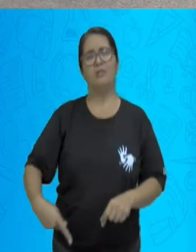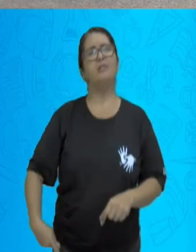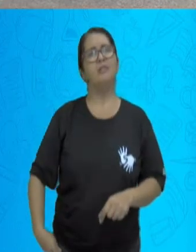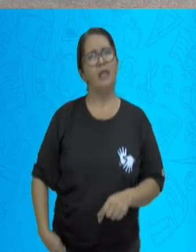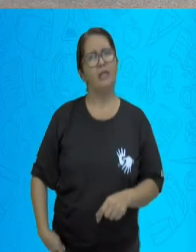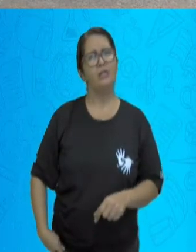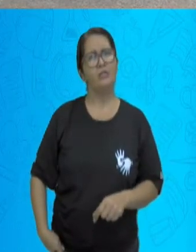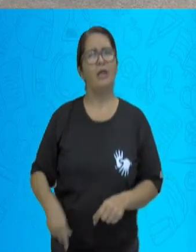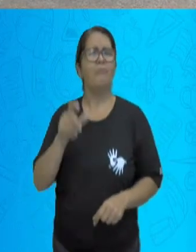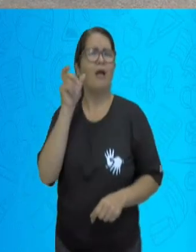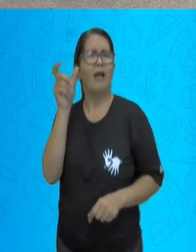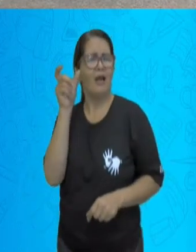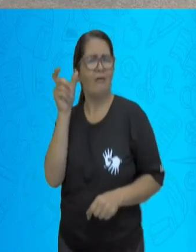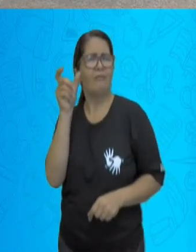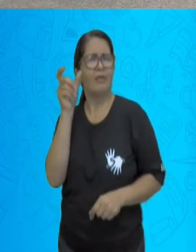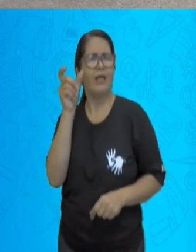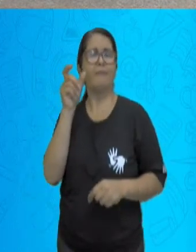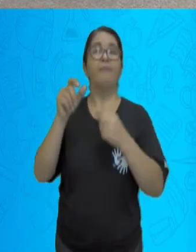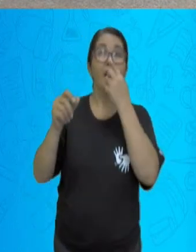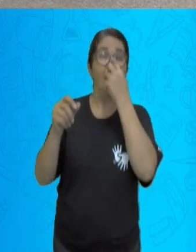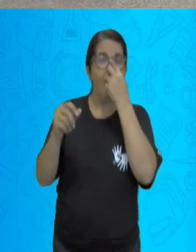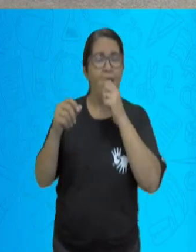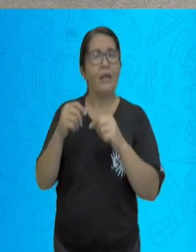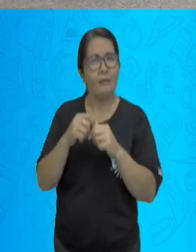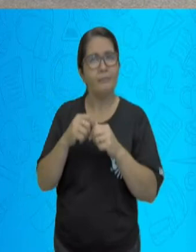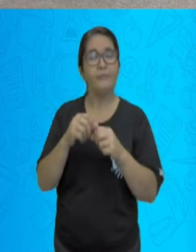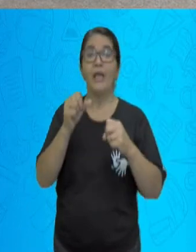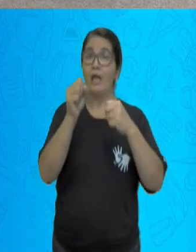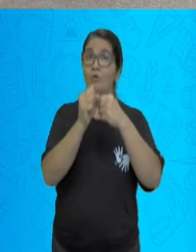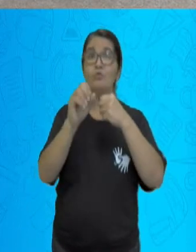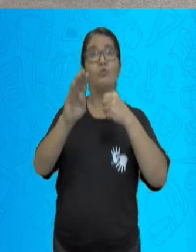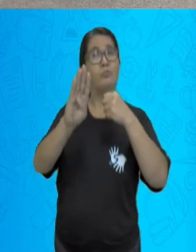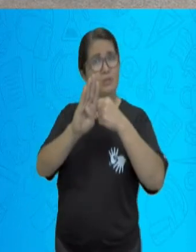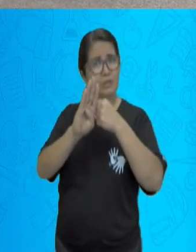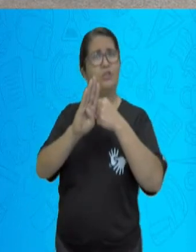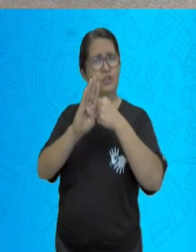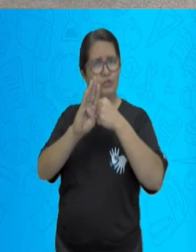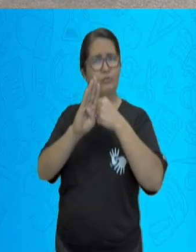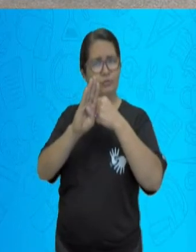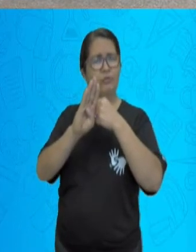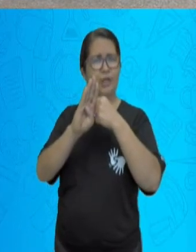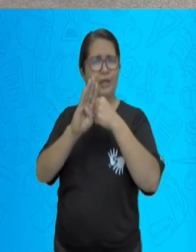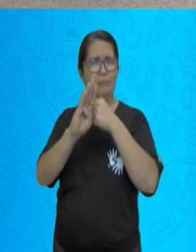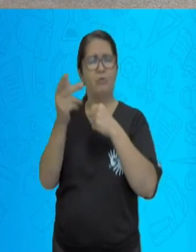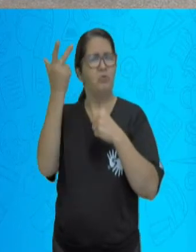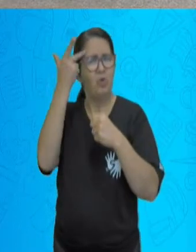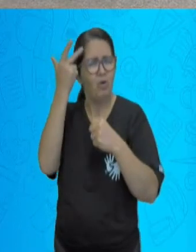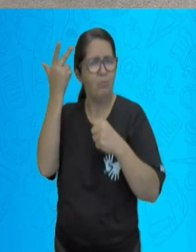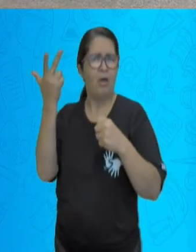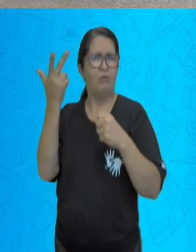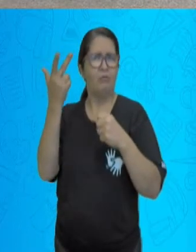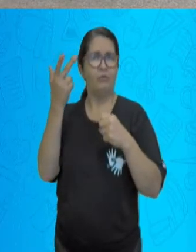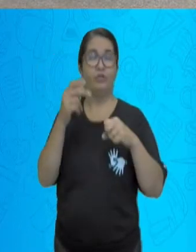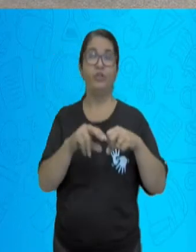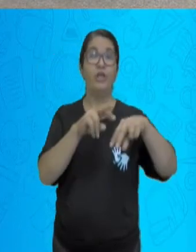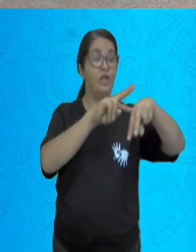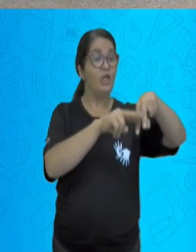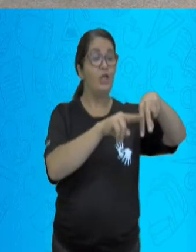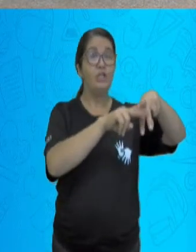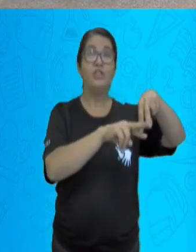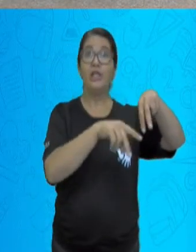presidente, em sua origem, ela é um substantivo comum de dois gêneros. Ou seja,